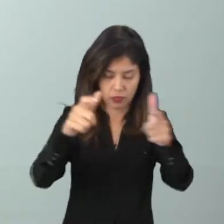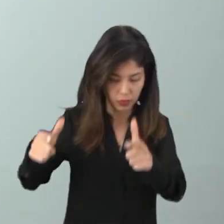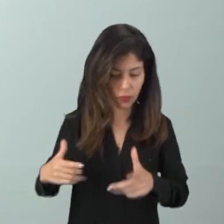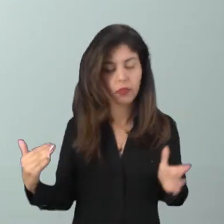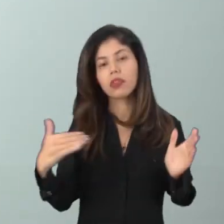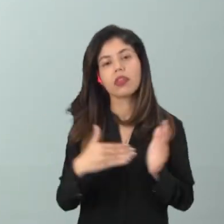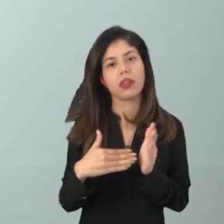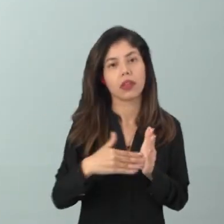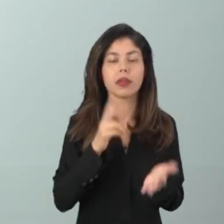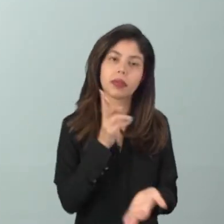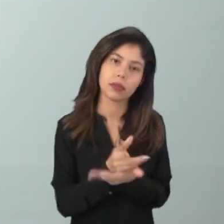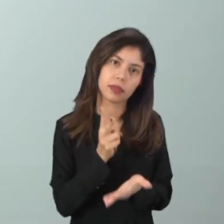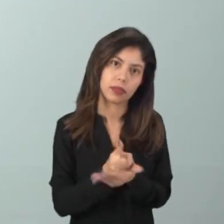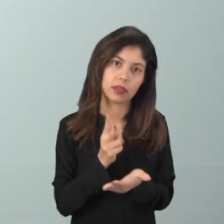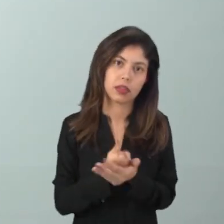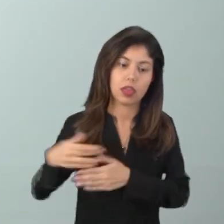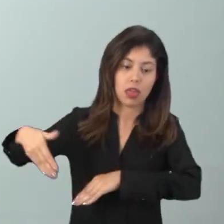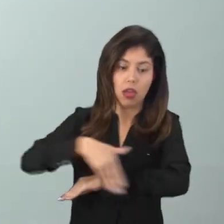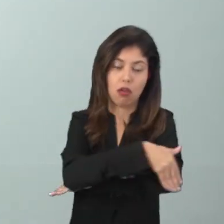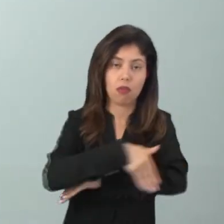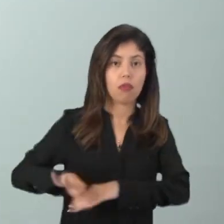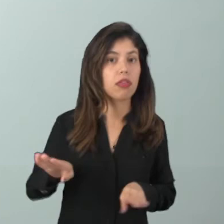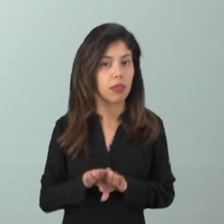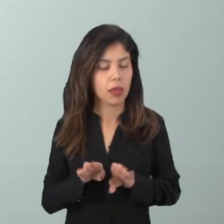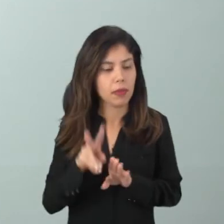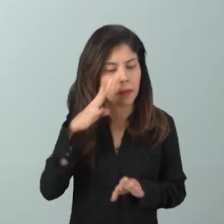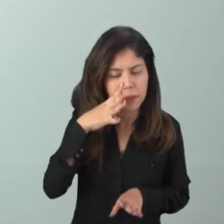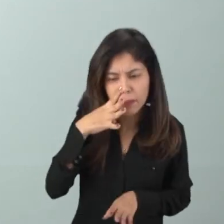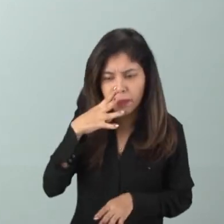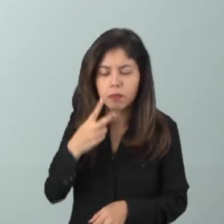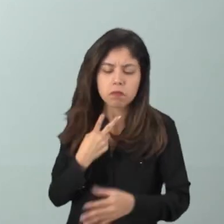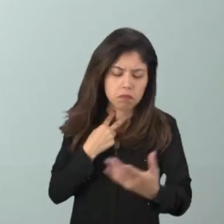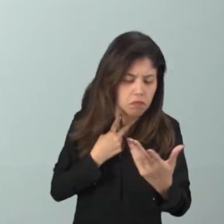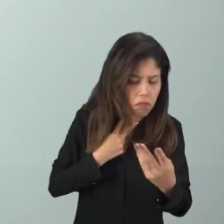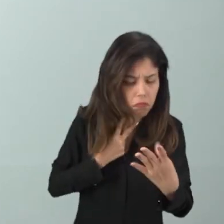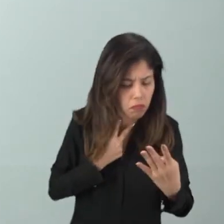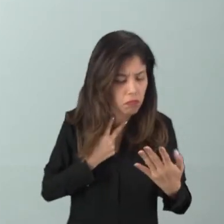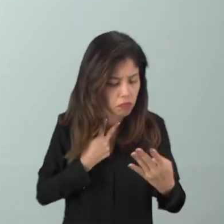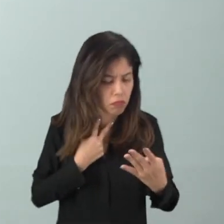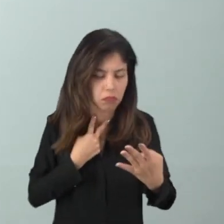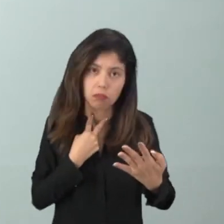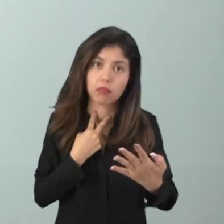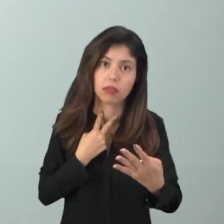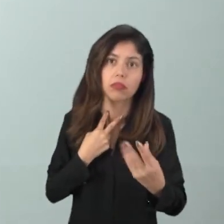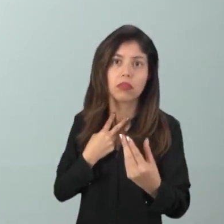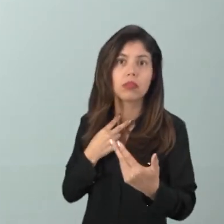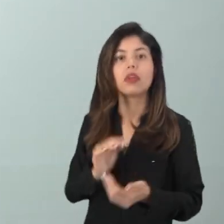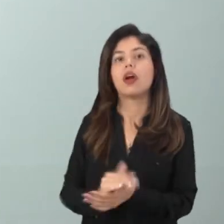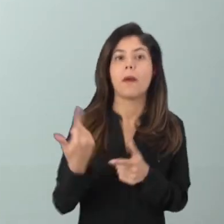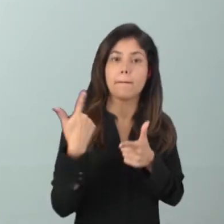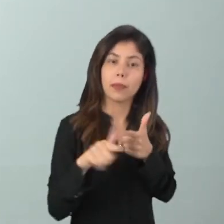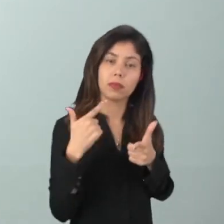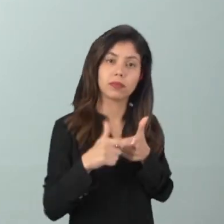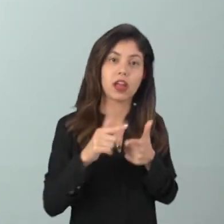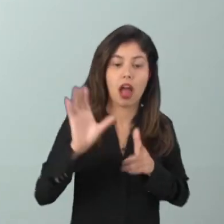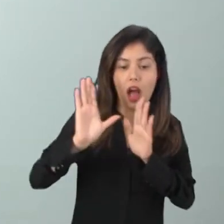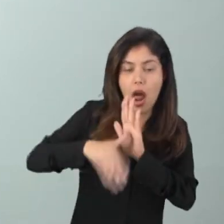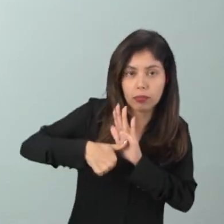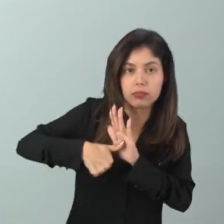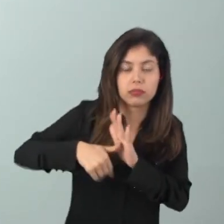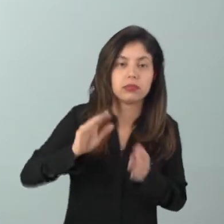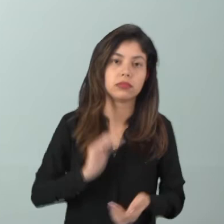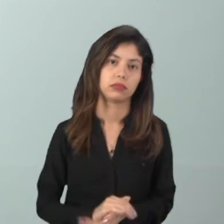até mesmo quando você vai para a rua com ele e fica ali ocupado com o celular, é uma das causas de furto também. Não